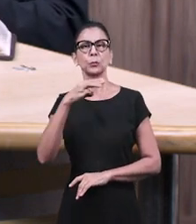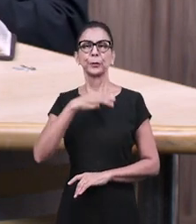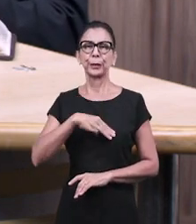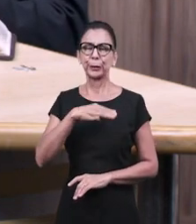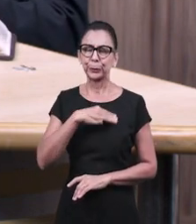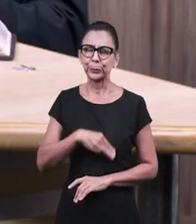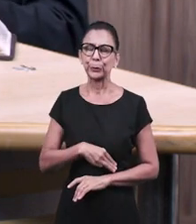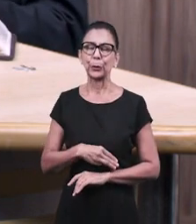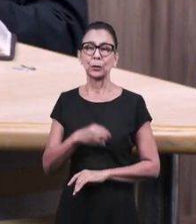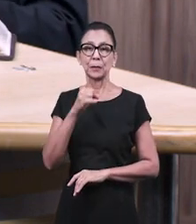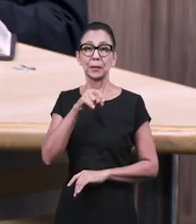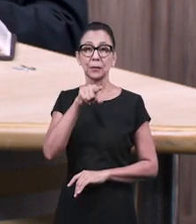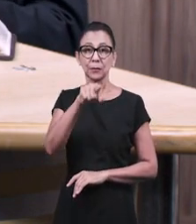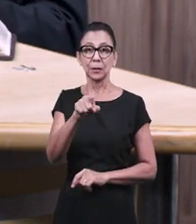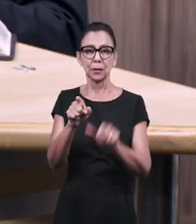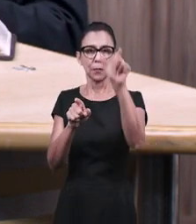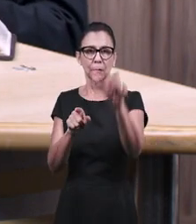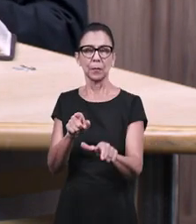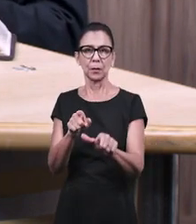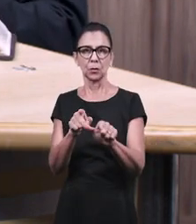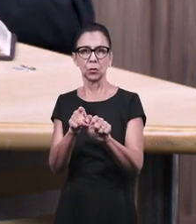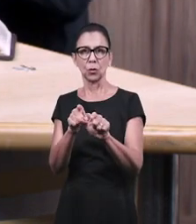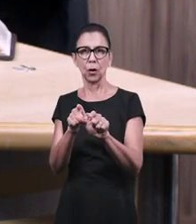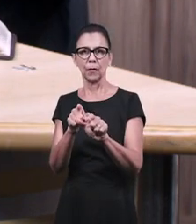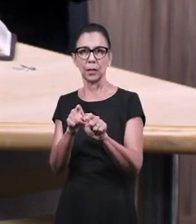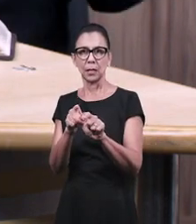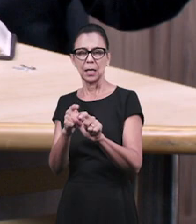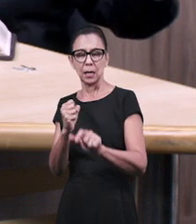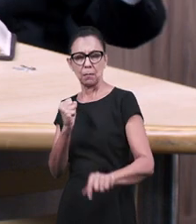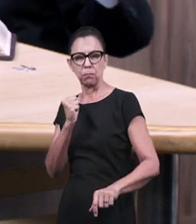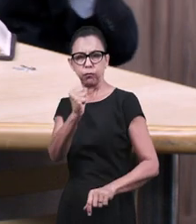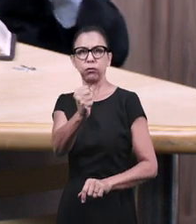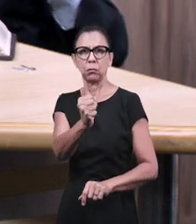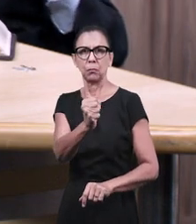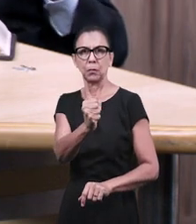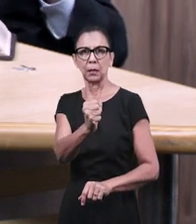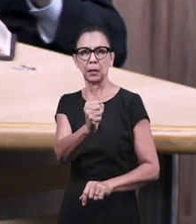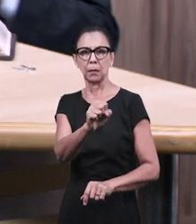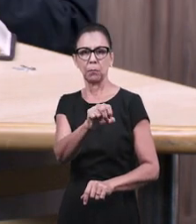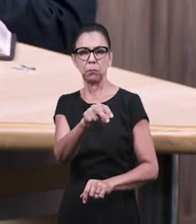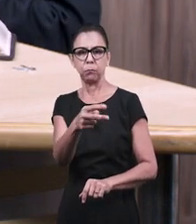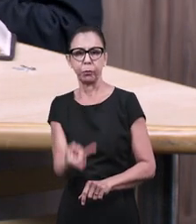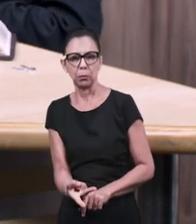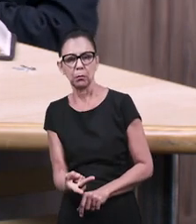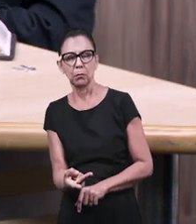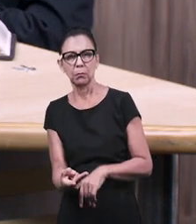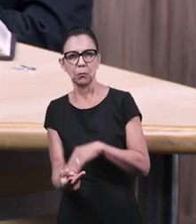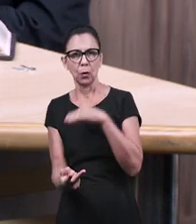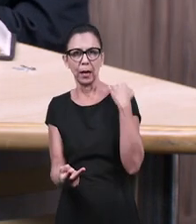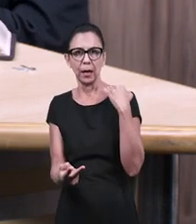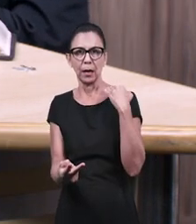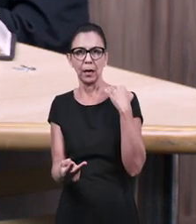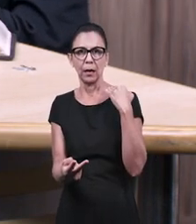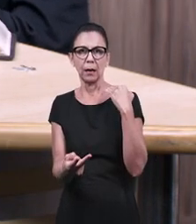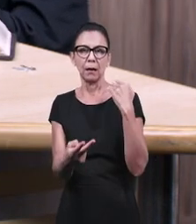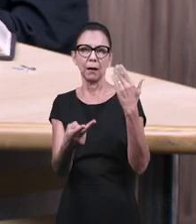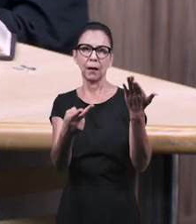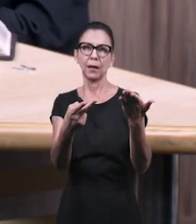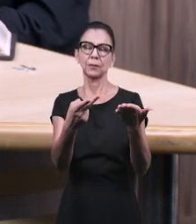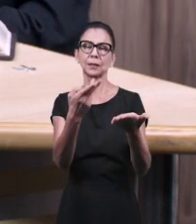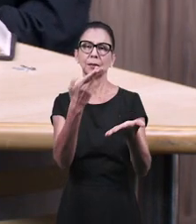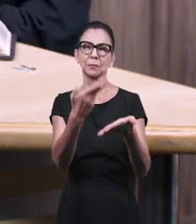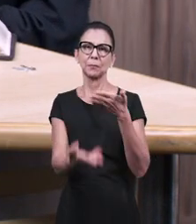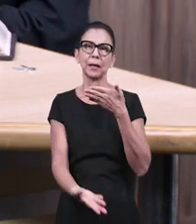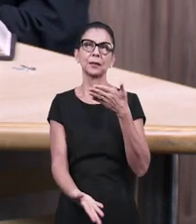matar alguém, você vai preso. Vai se esquecer tudo que você fez. Então a lei de Deus no Velho Testamento era